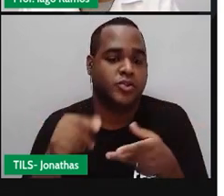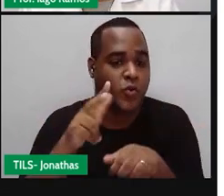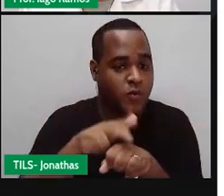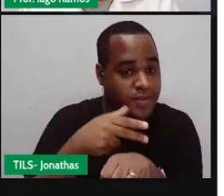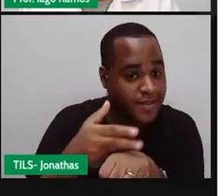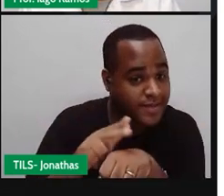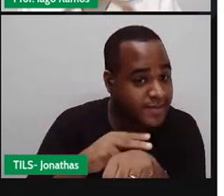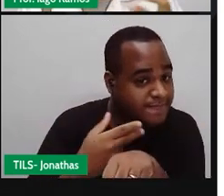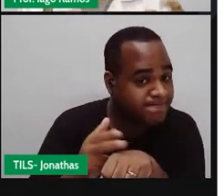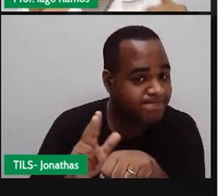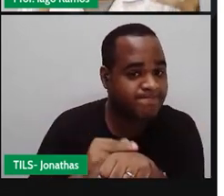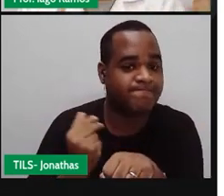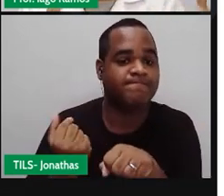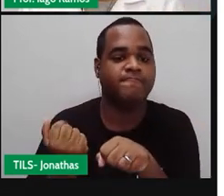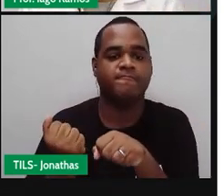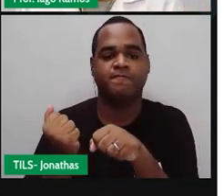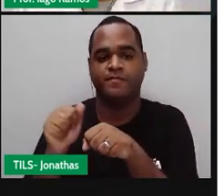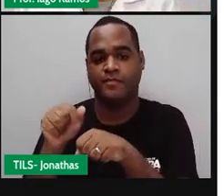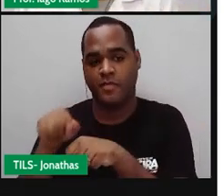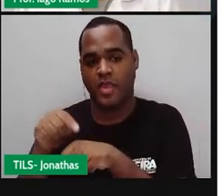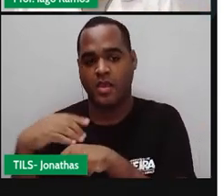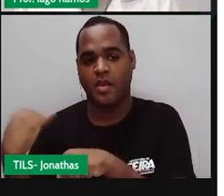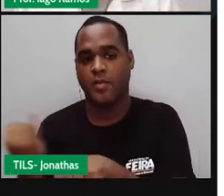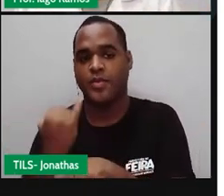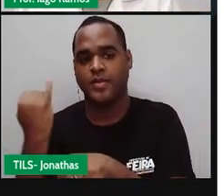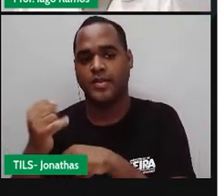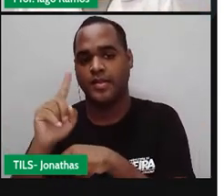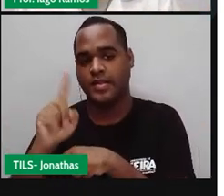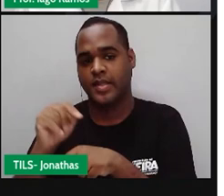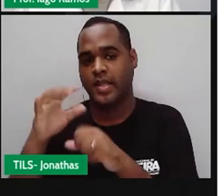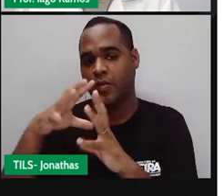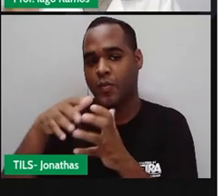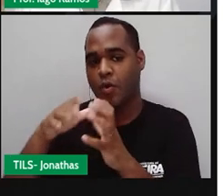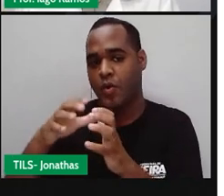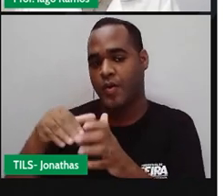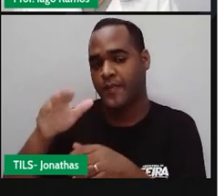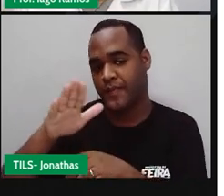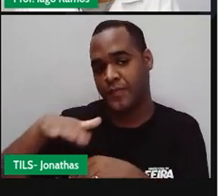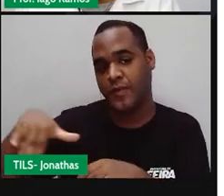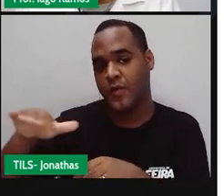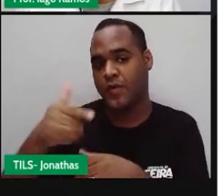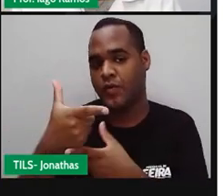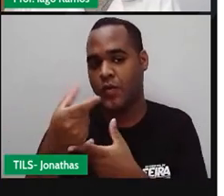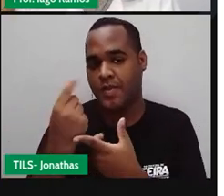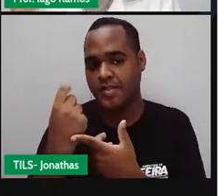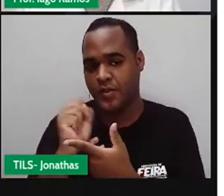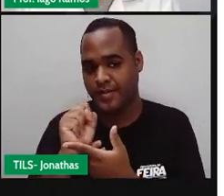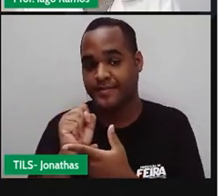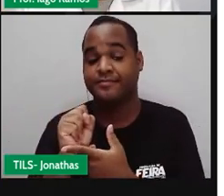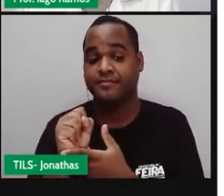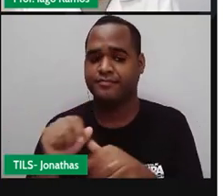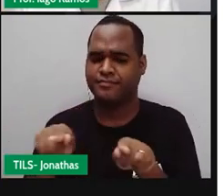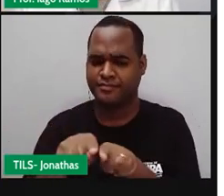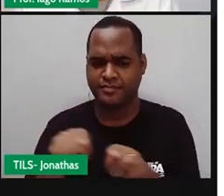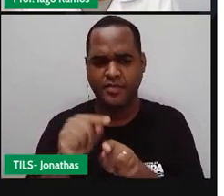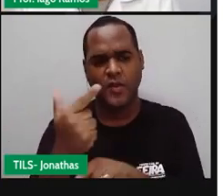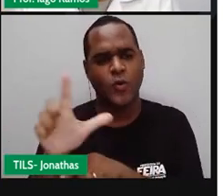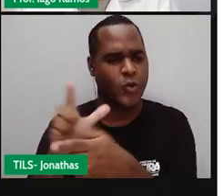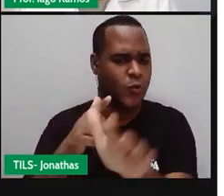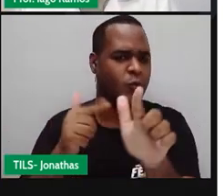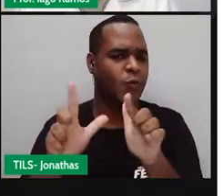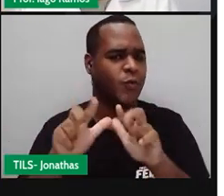chocolate o desempenho da seleção brasileira na Copa do Mundo de Futebol de 2018 E tantas outras